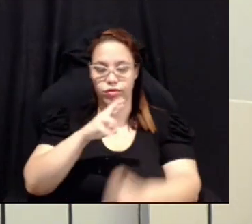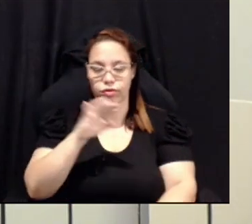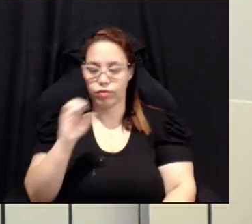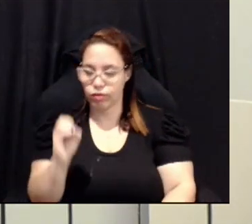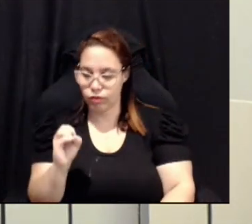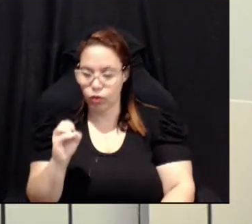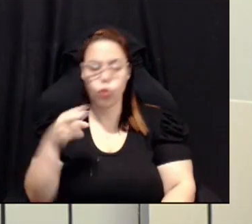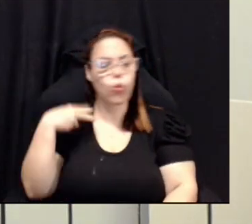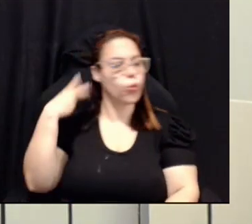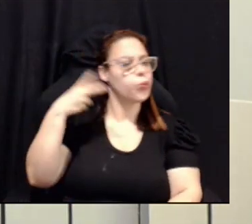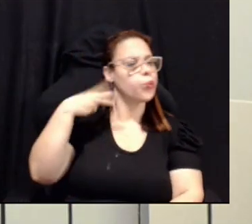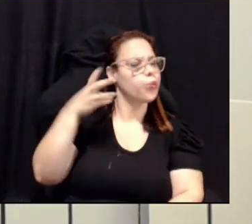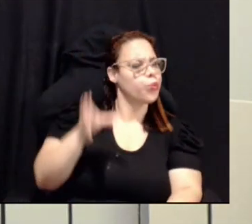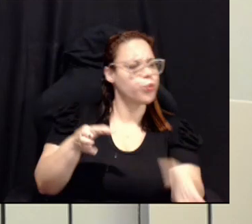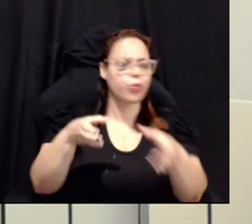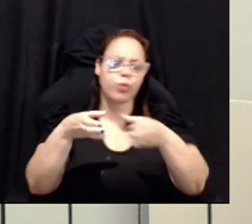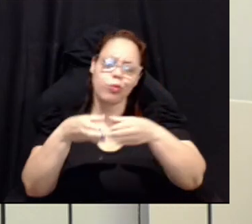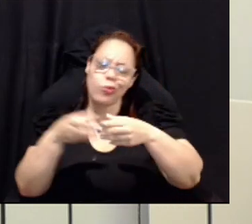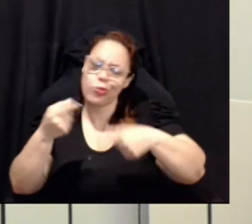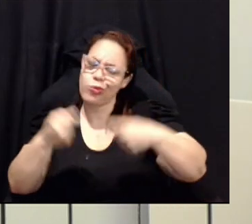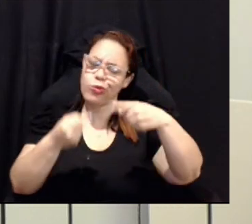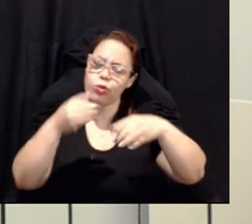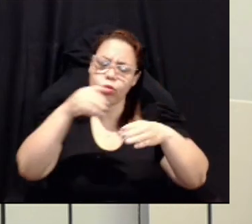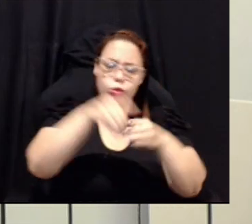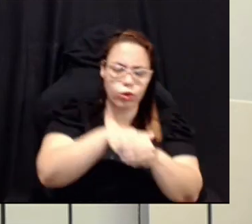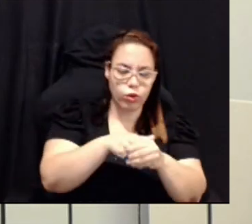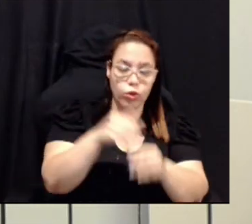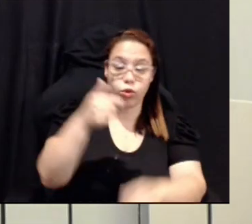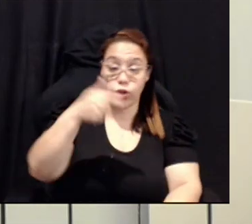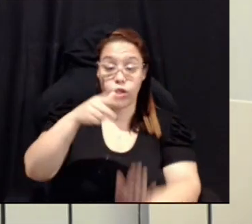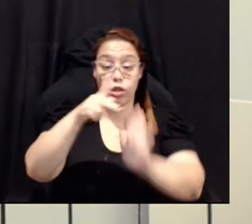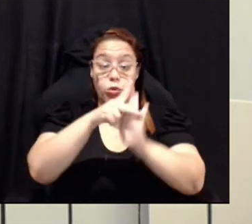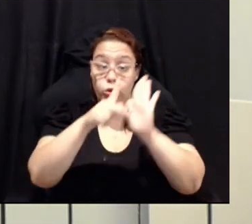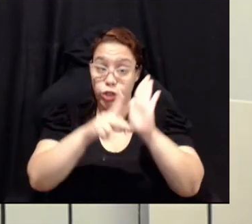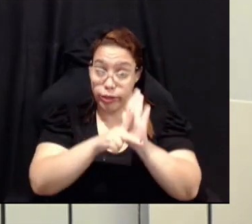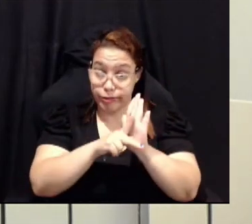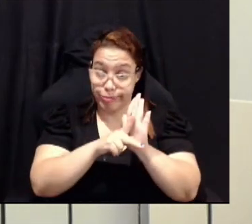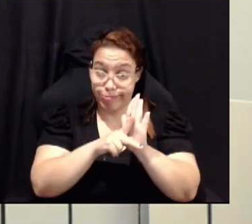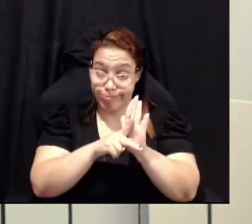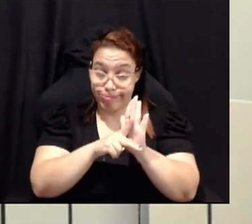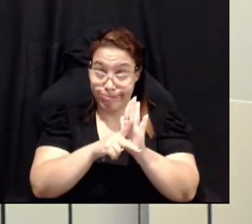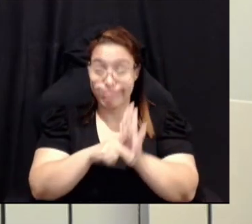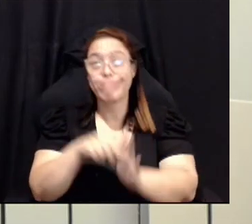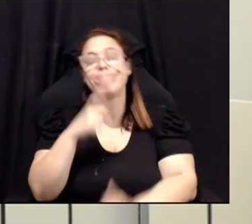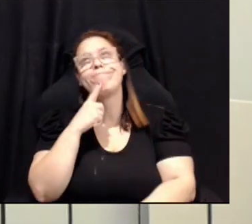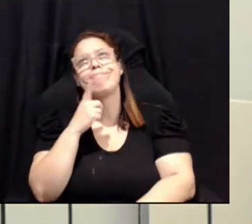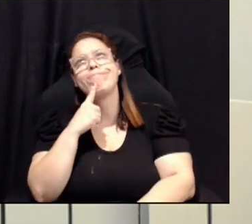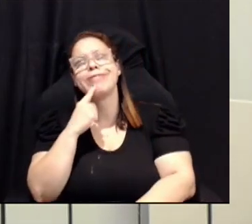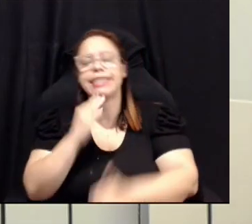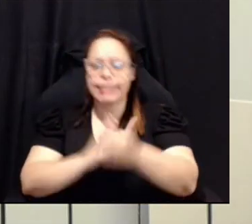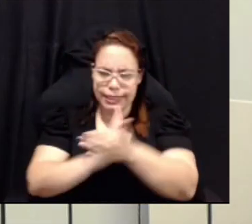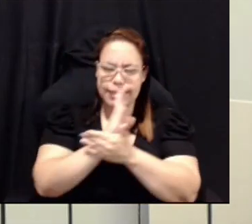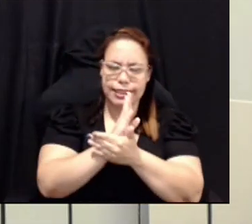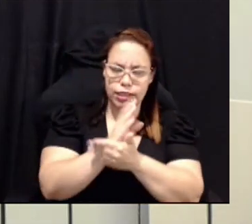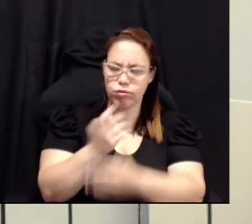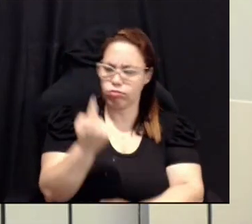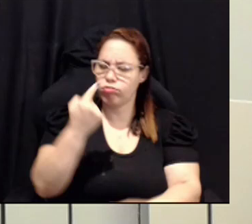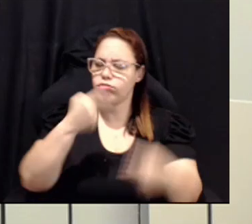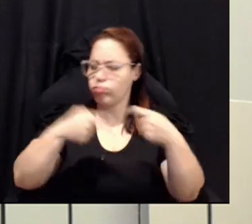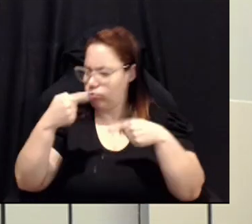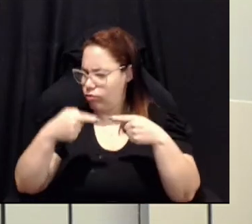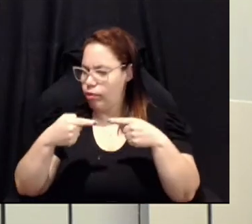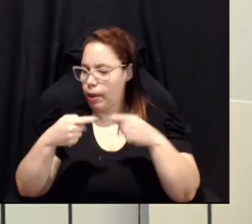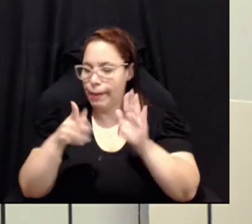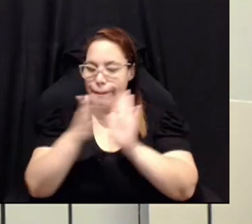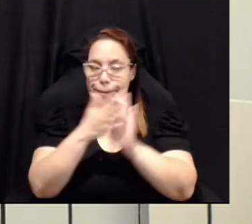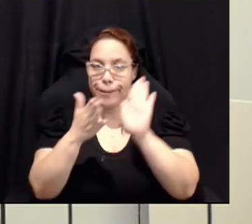se reuniram para discutir e votar 7 projetos. Entre eles, foi aprovado em primeira análise a proposta que